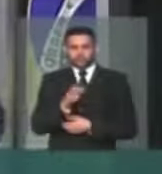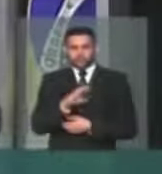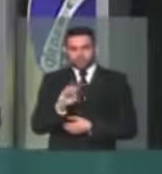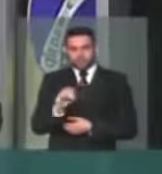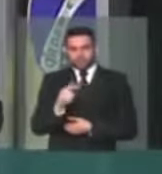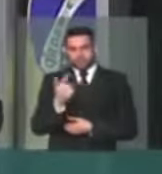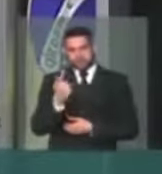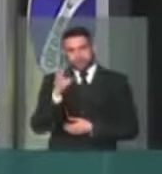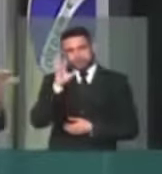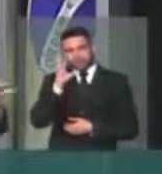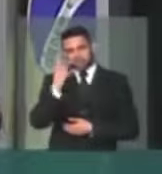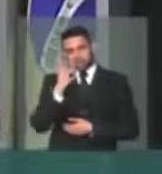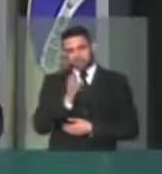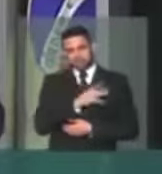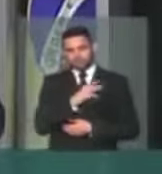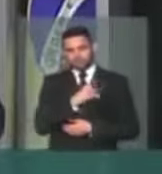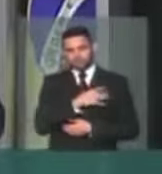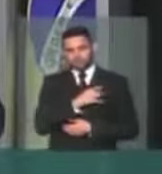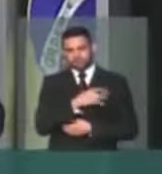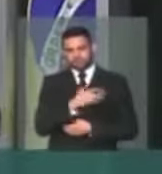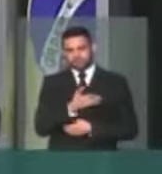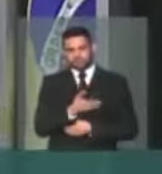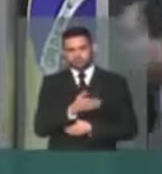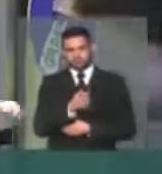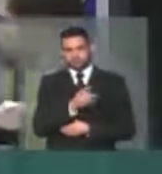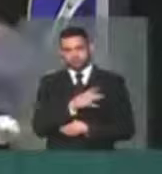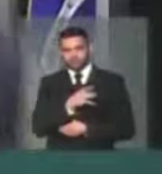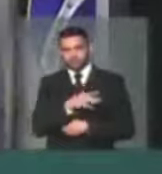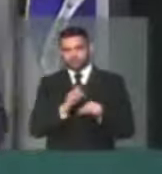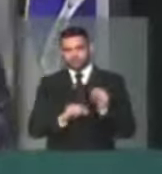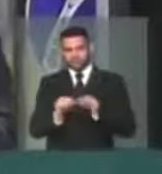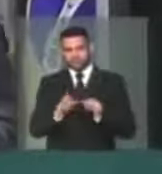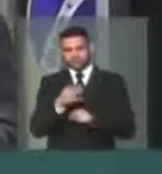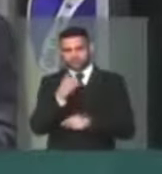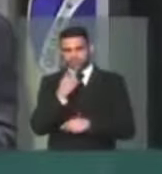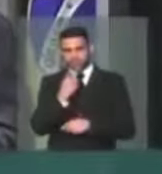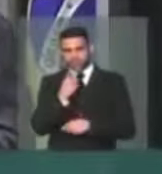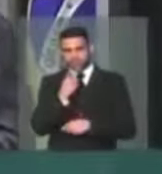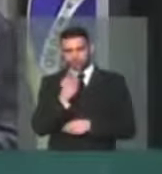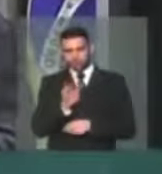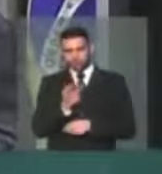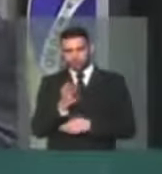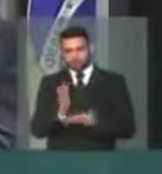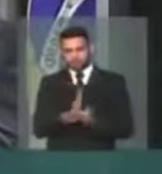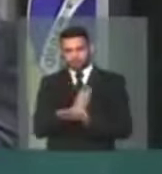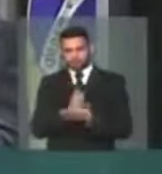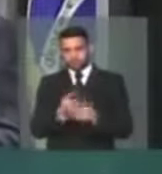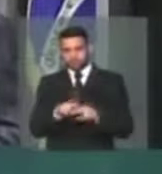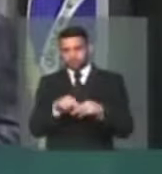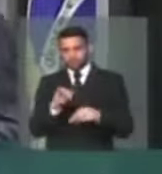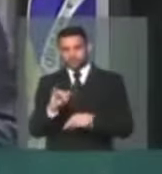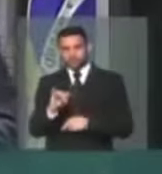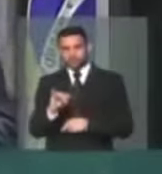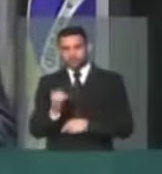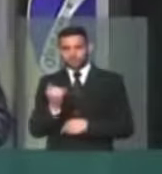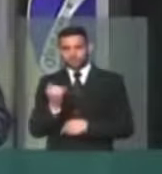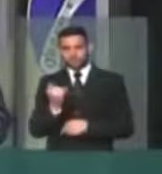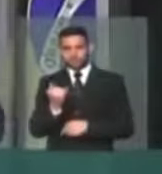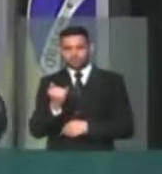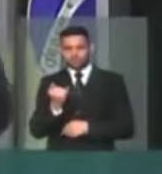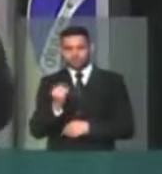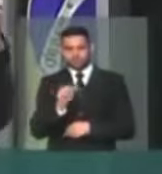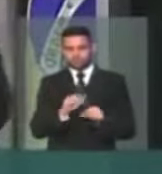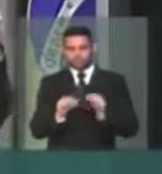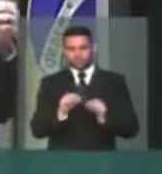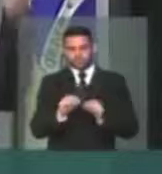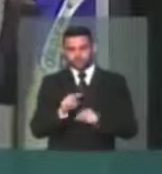explicação: medo. Medo do que fale. Talvez seja uma oportunidade